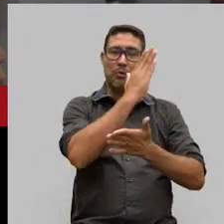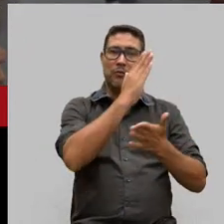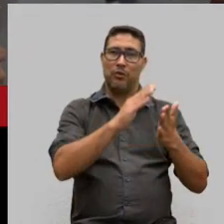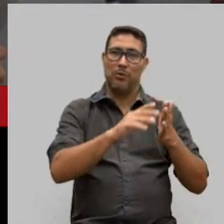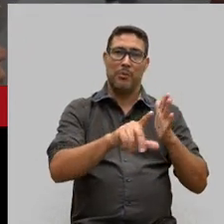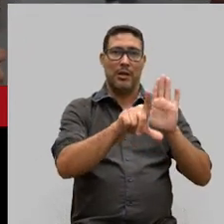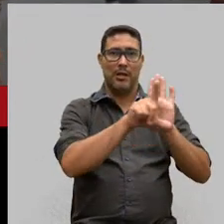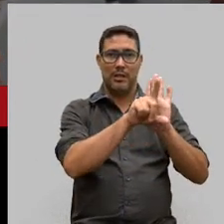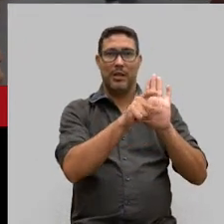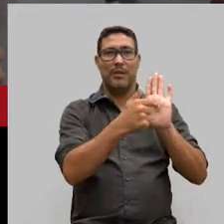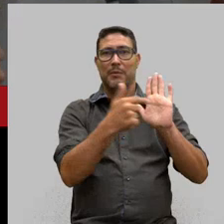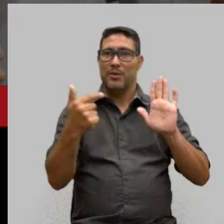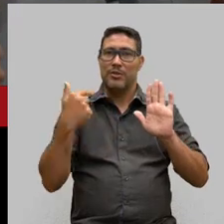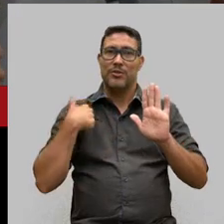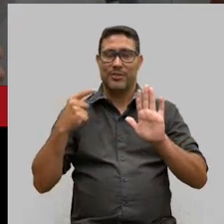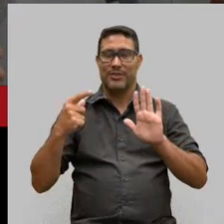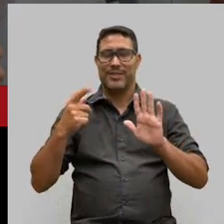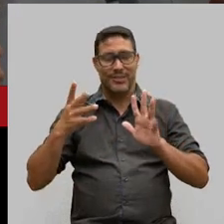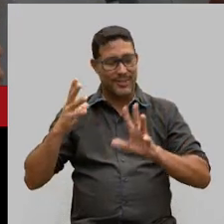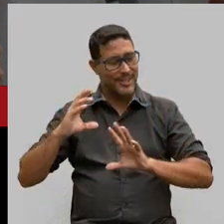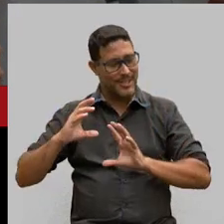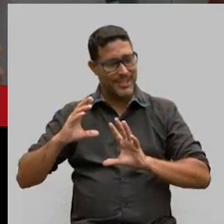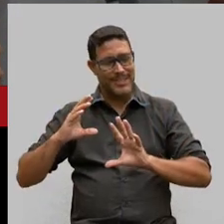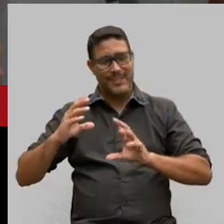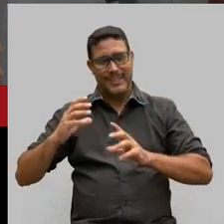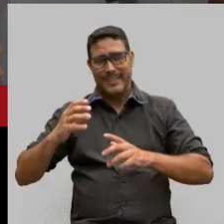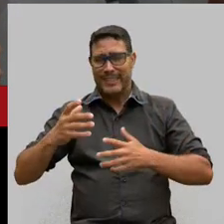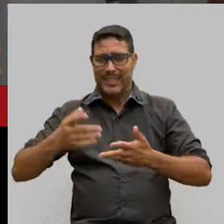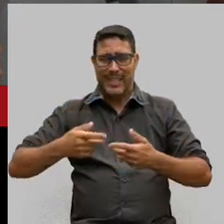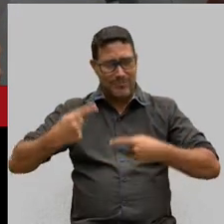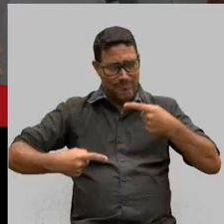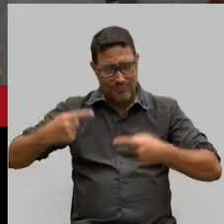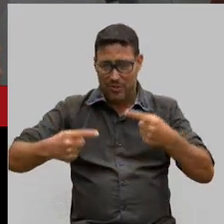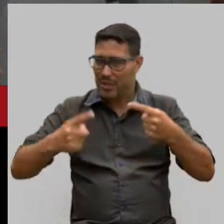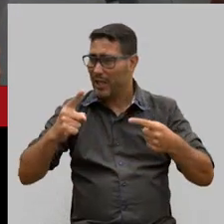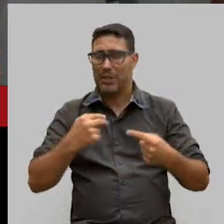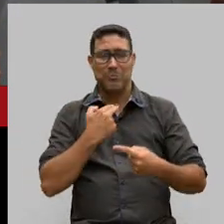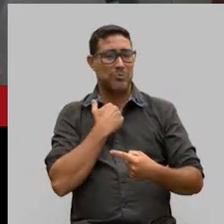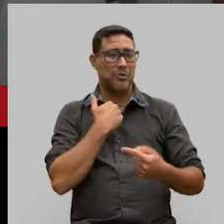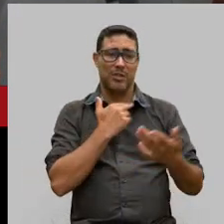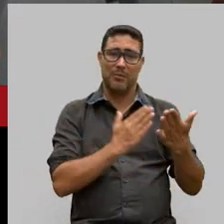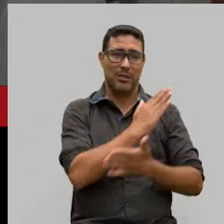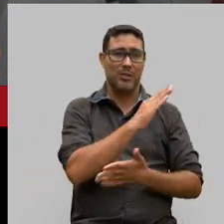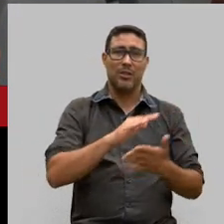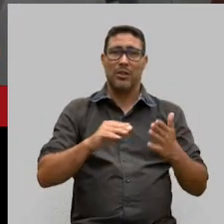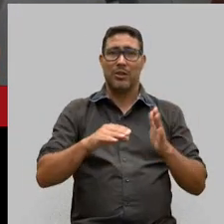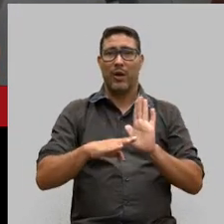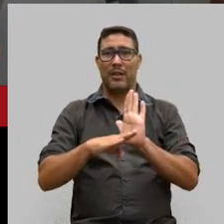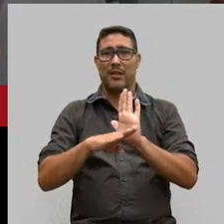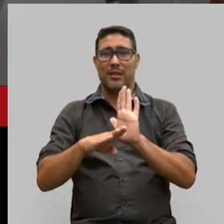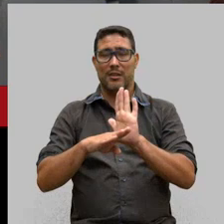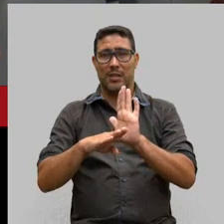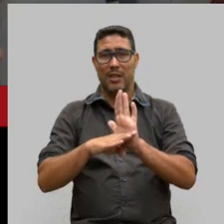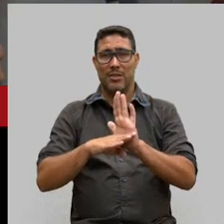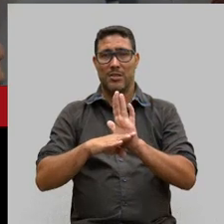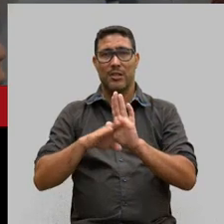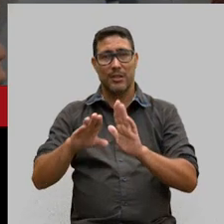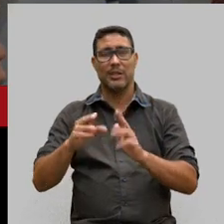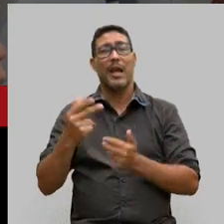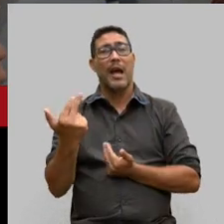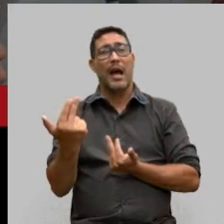Apesar de eu ter brigado que ela não poderia ter passado onde o assistente passou a ter as mesmas